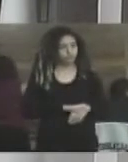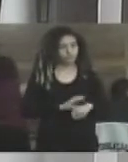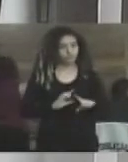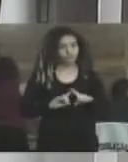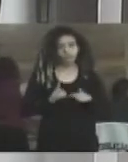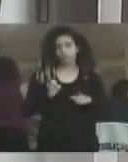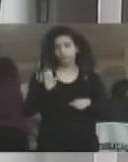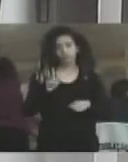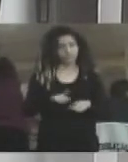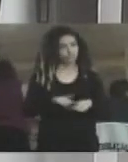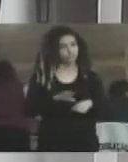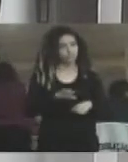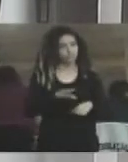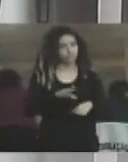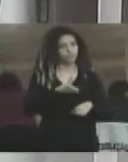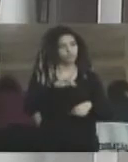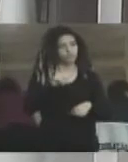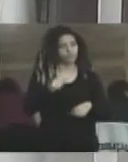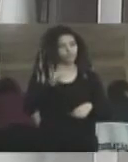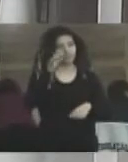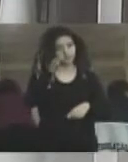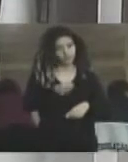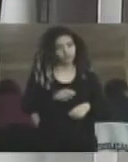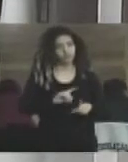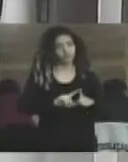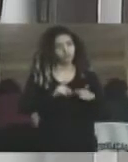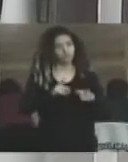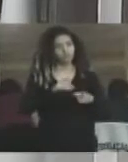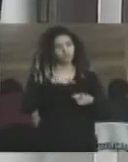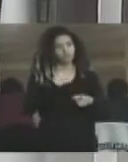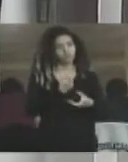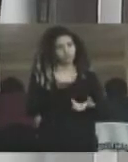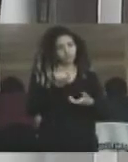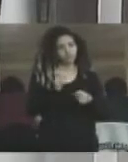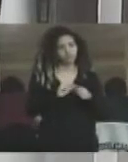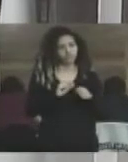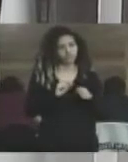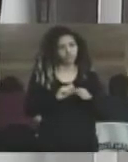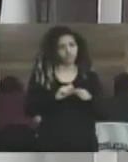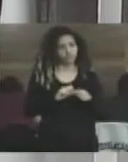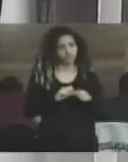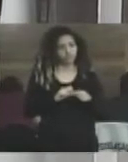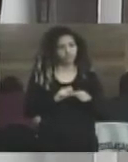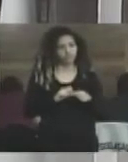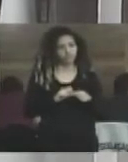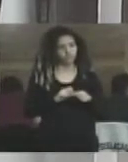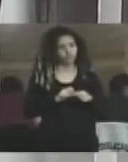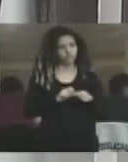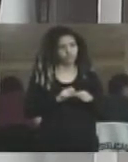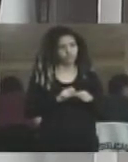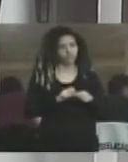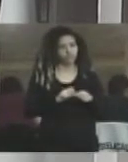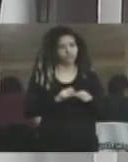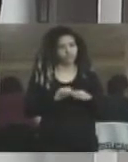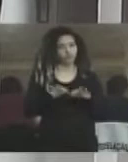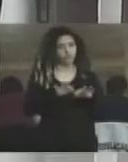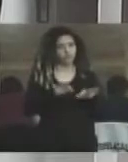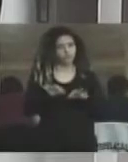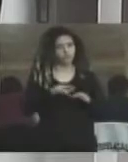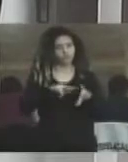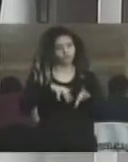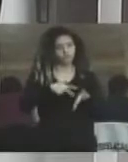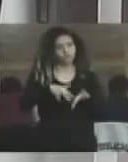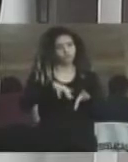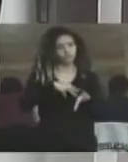não é... A gente não tem uma data específica, mas nós estamos programando uma aula de Zumba também, porque eu tenho projetos sociais de comunidade